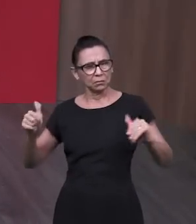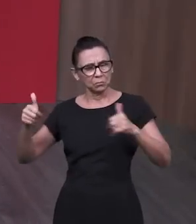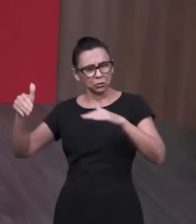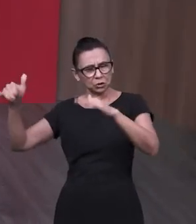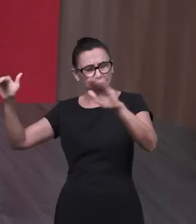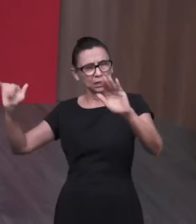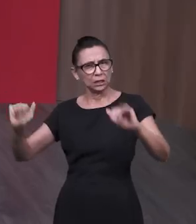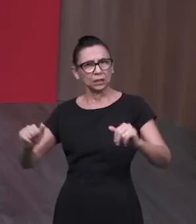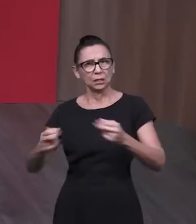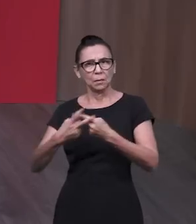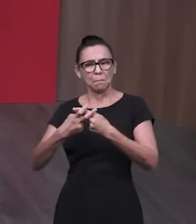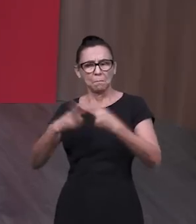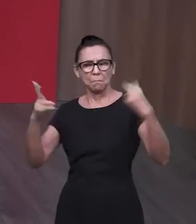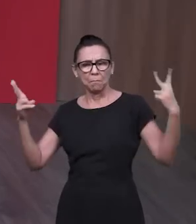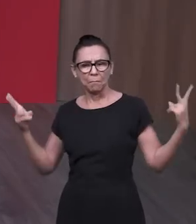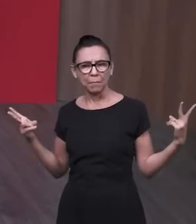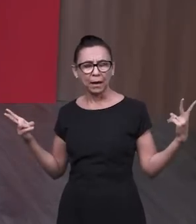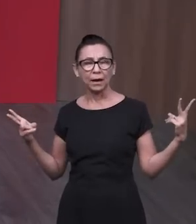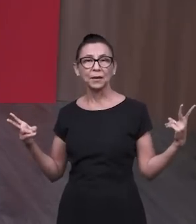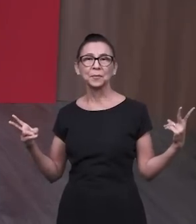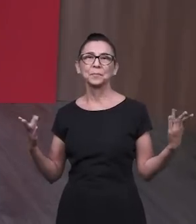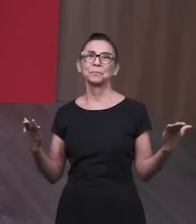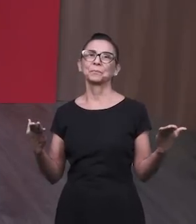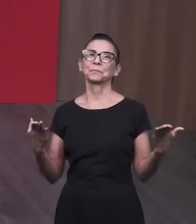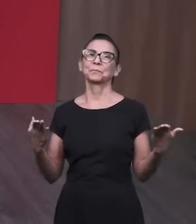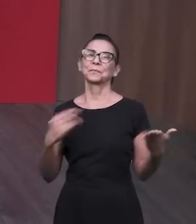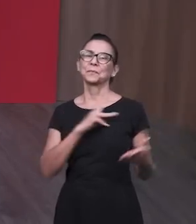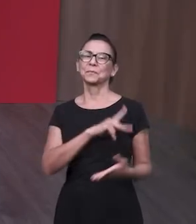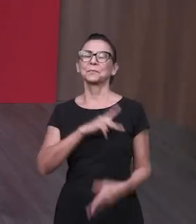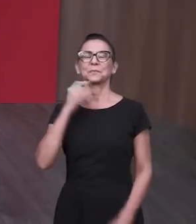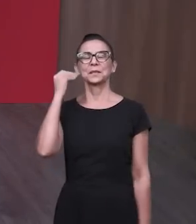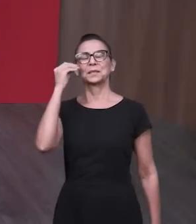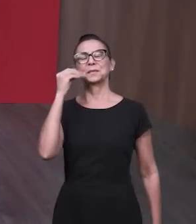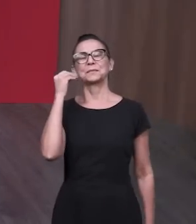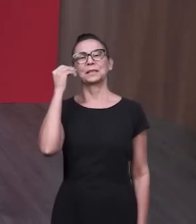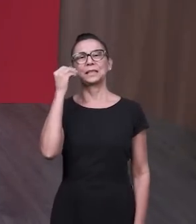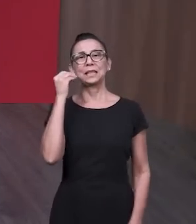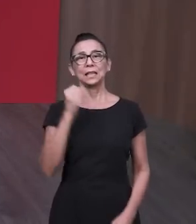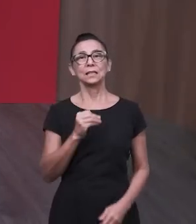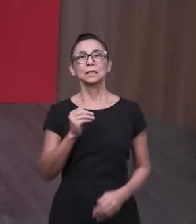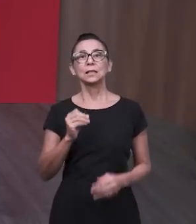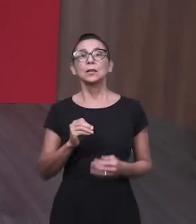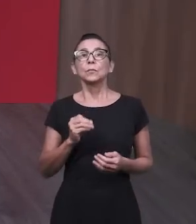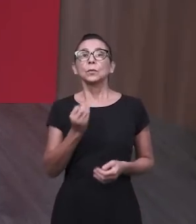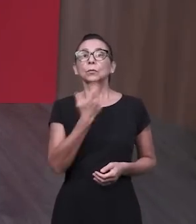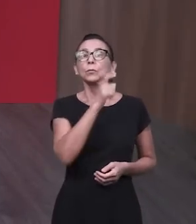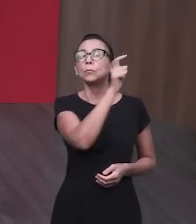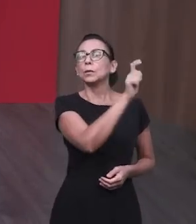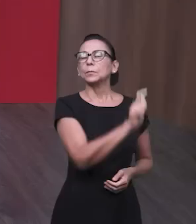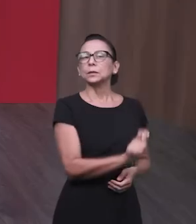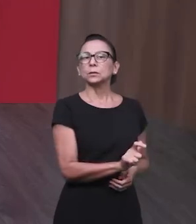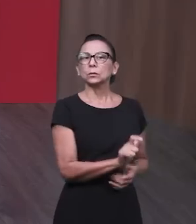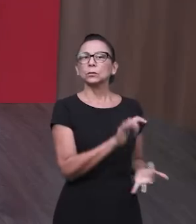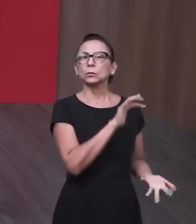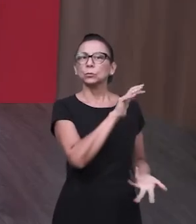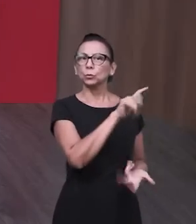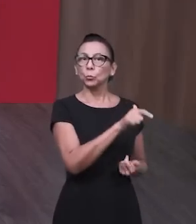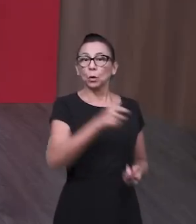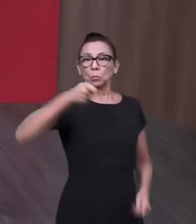até soltar Paulo. Ou seja, agora Paulo teve a sua experiência respeitada por uma